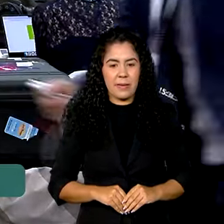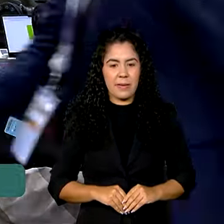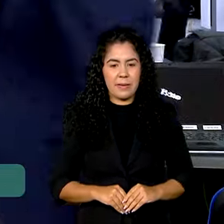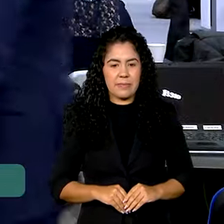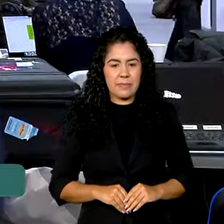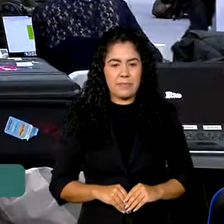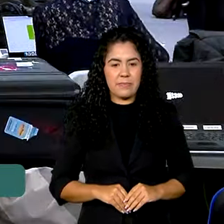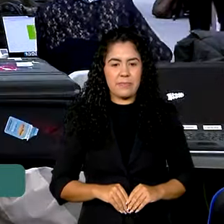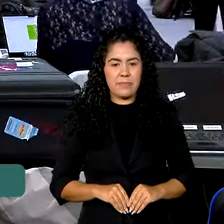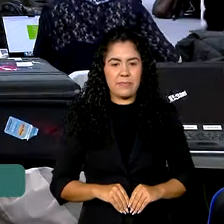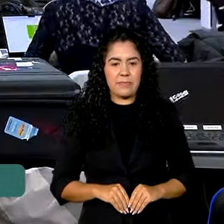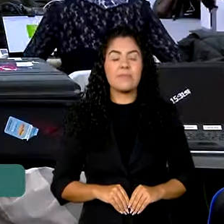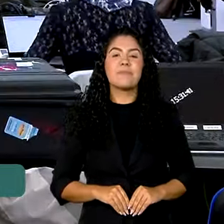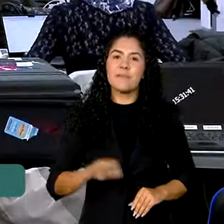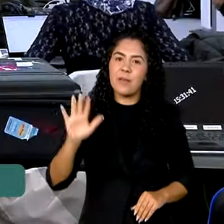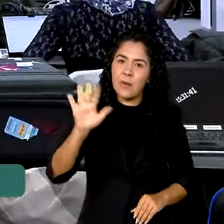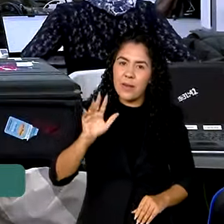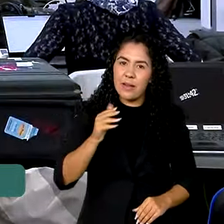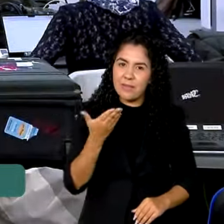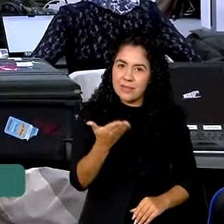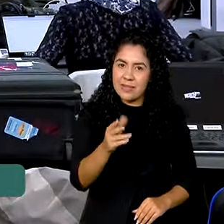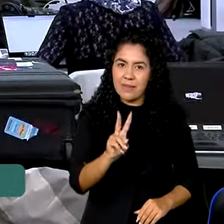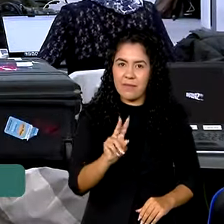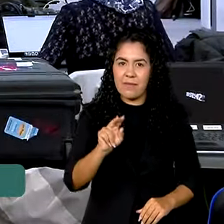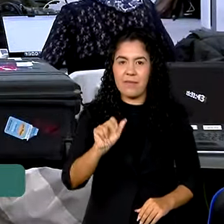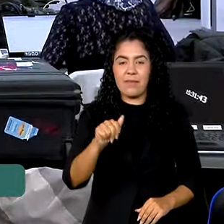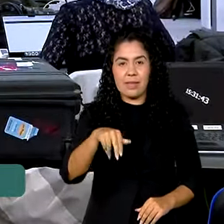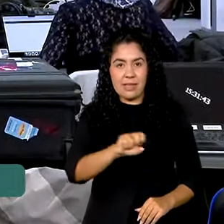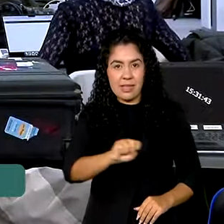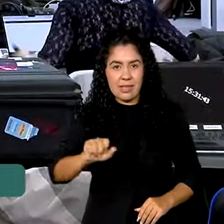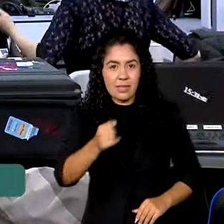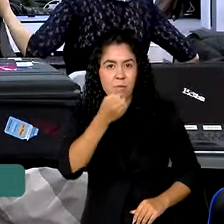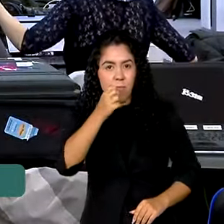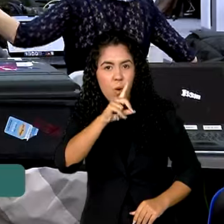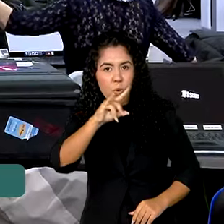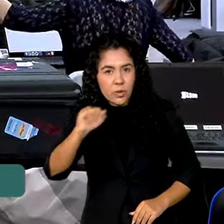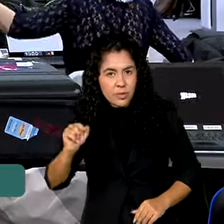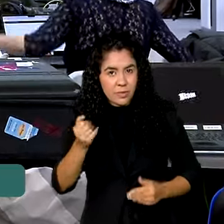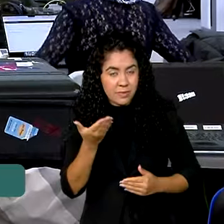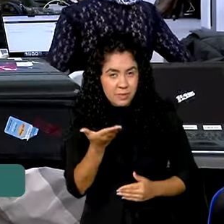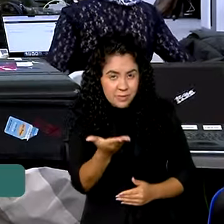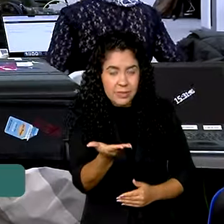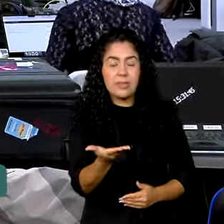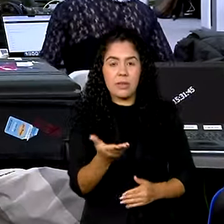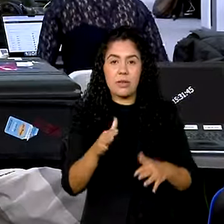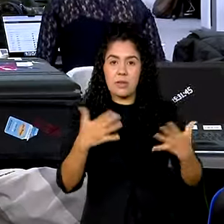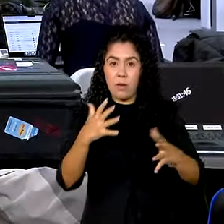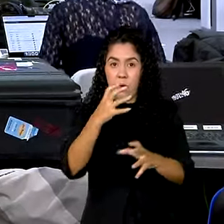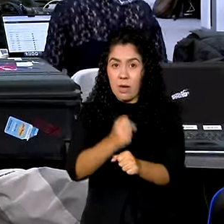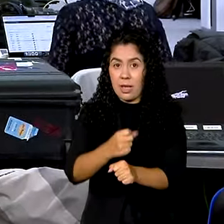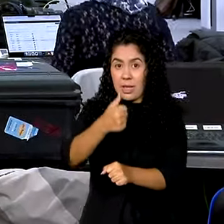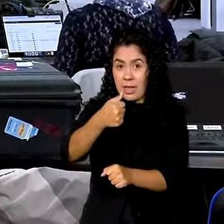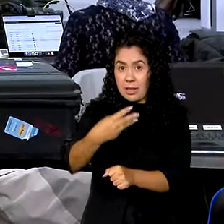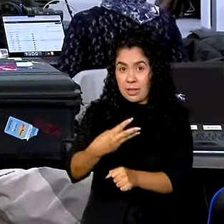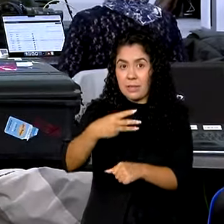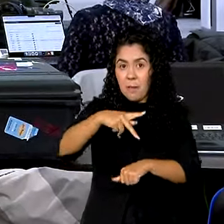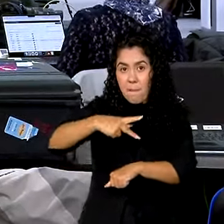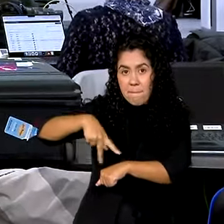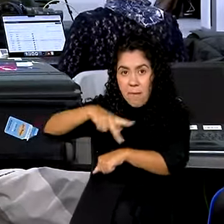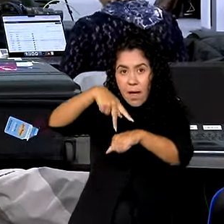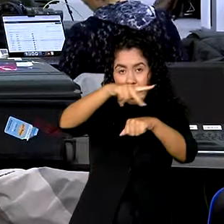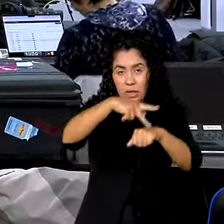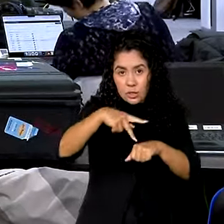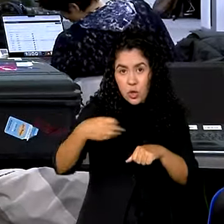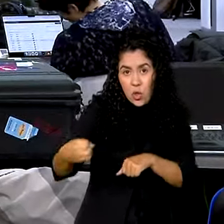Jéssica Oi Vanessa bom dia para você bom dia a todos Olha esses 13 novos países agora vão ser convidados